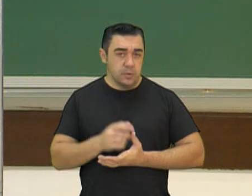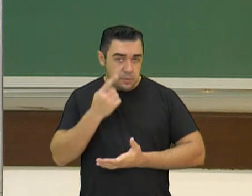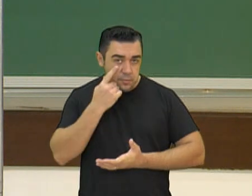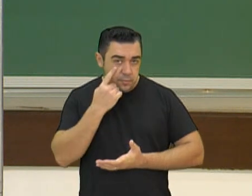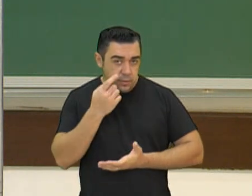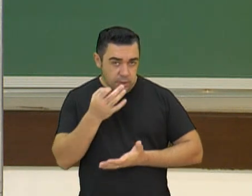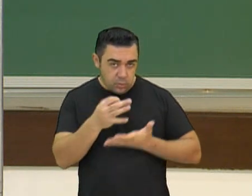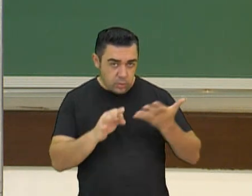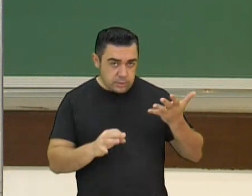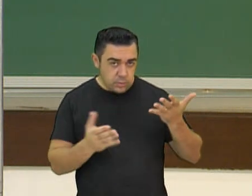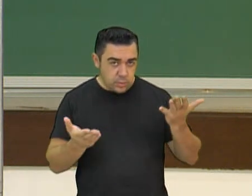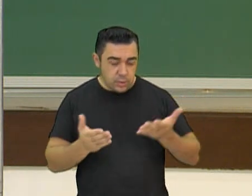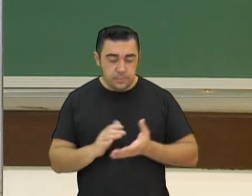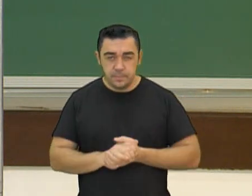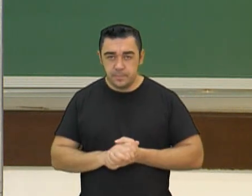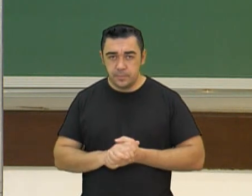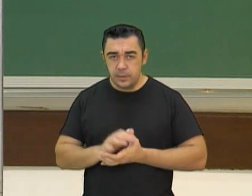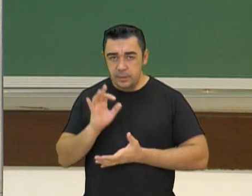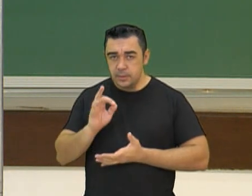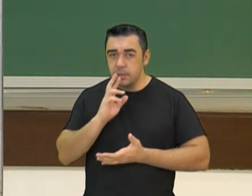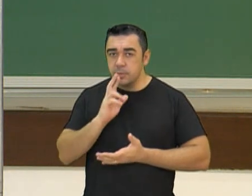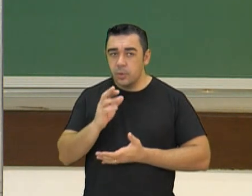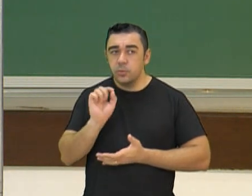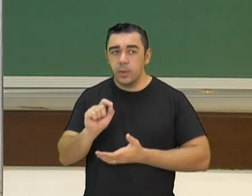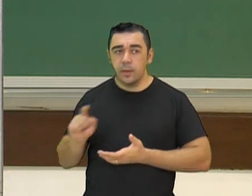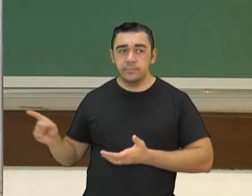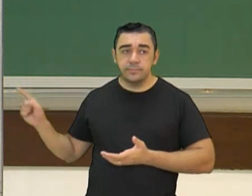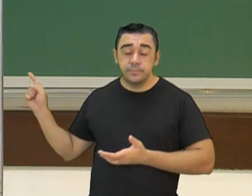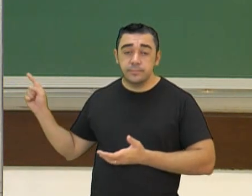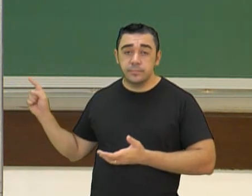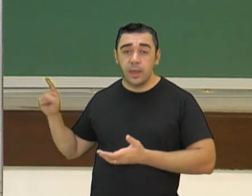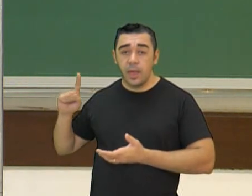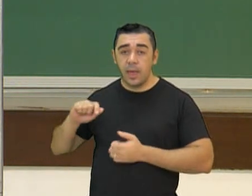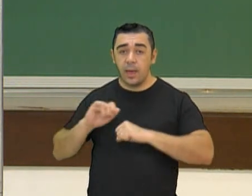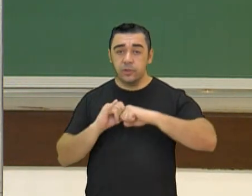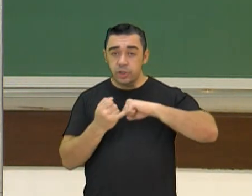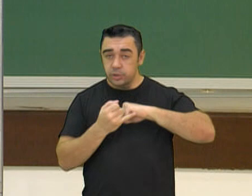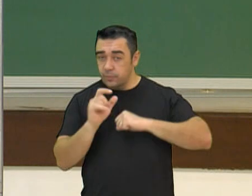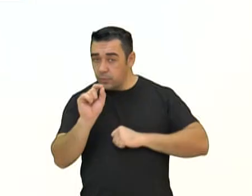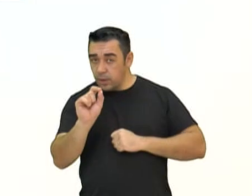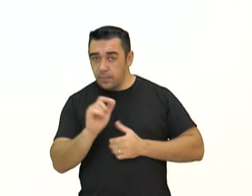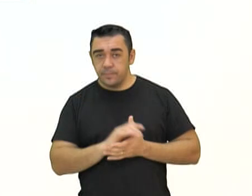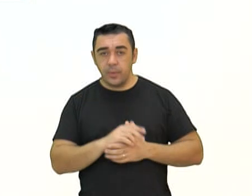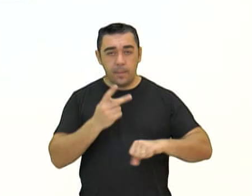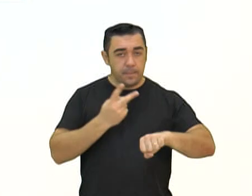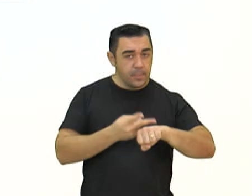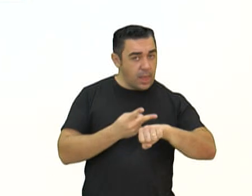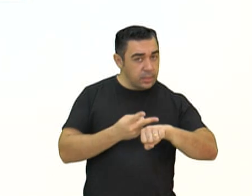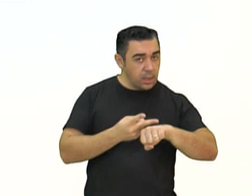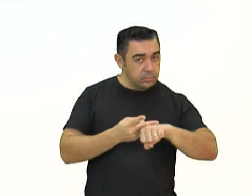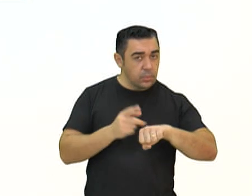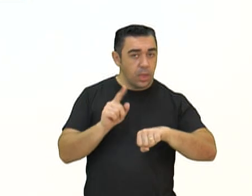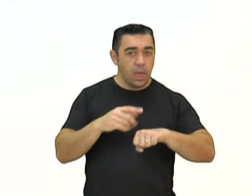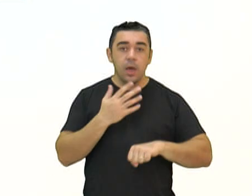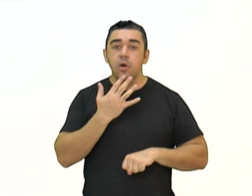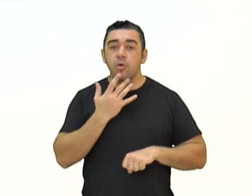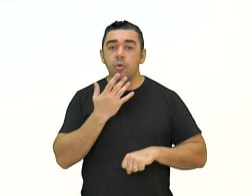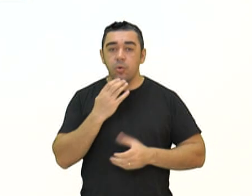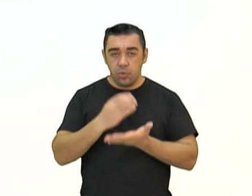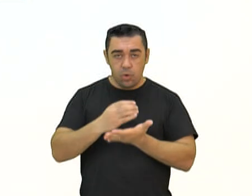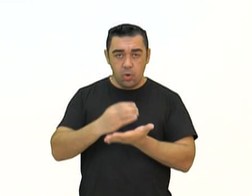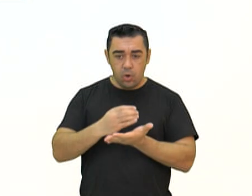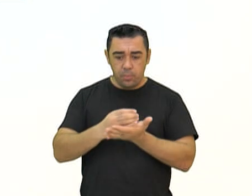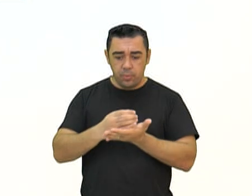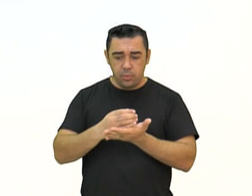Verificando então, galera, olha lá, acertou quem colocou que os adjetivos são prata, se referindo à cor do caneco.